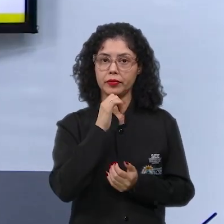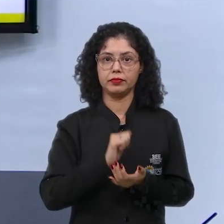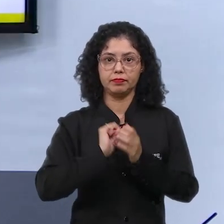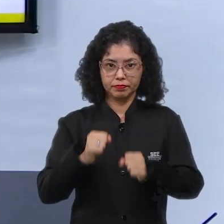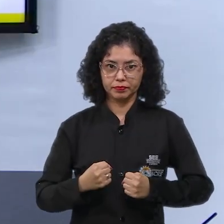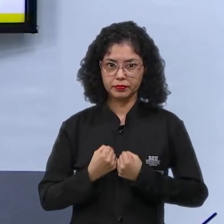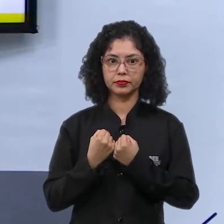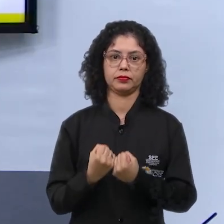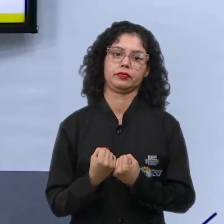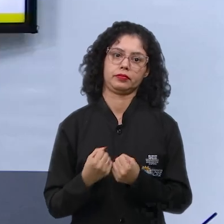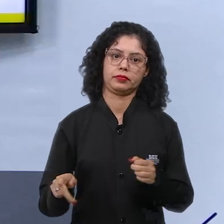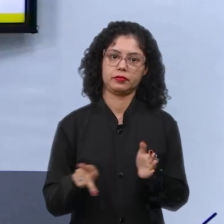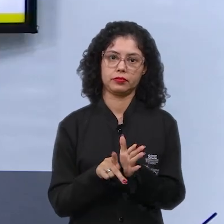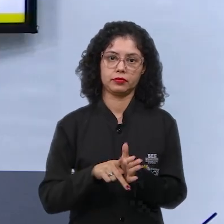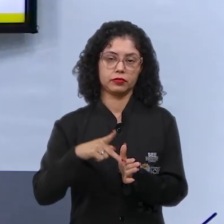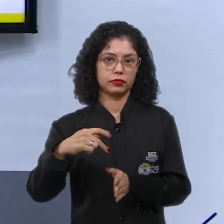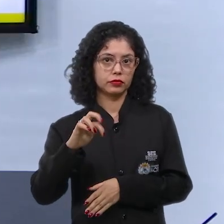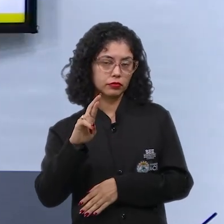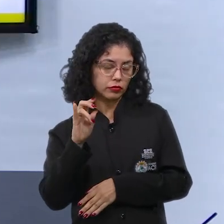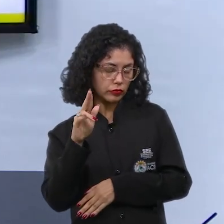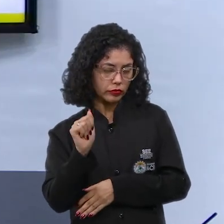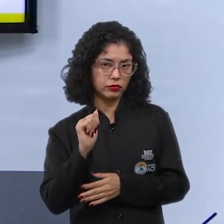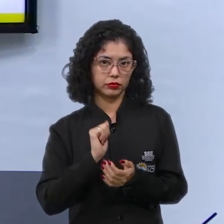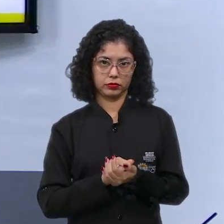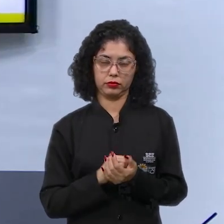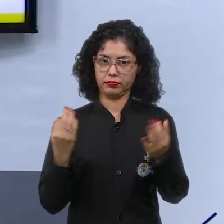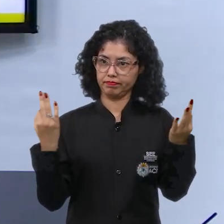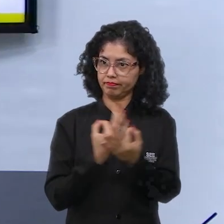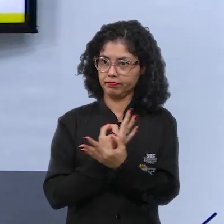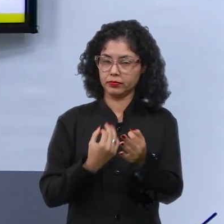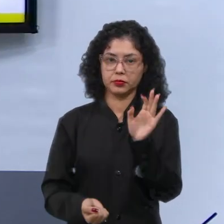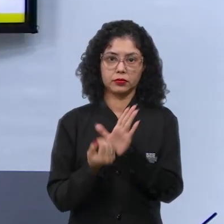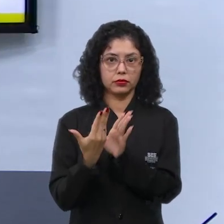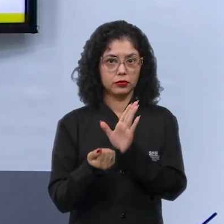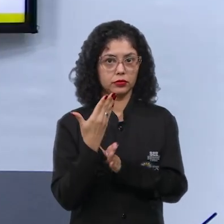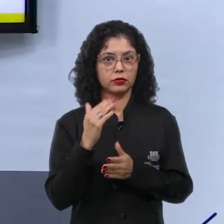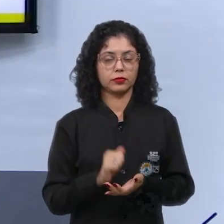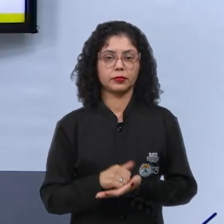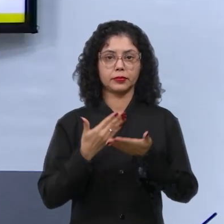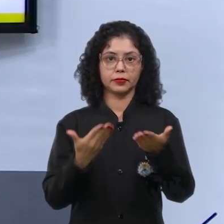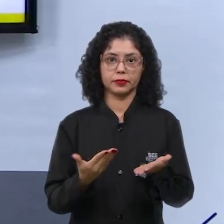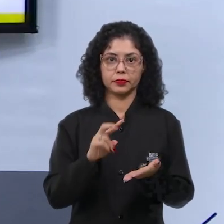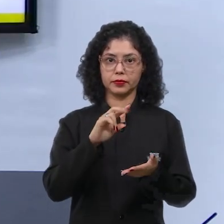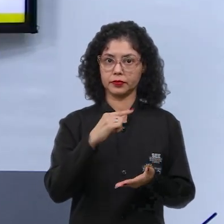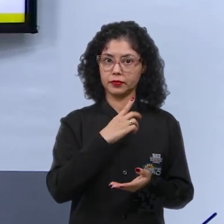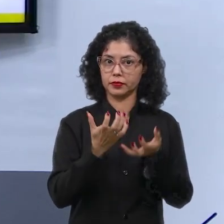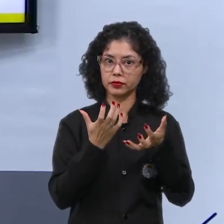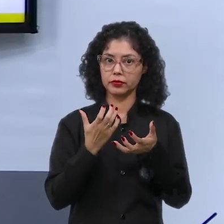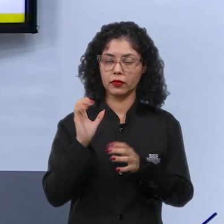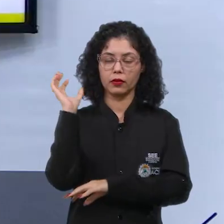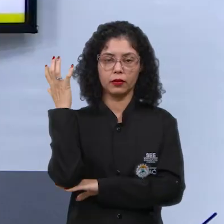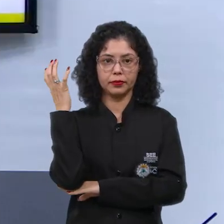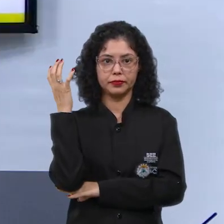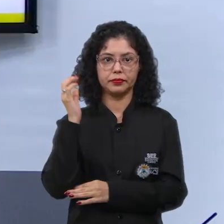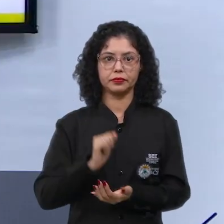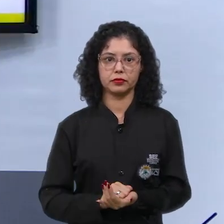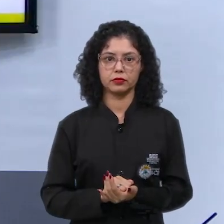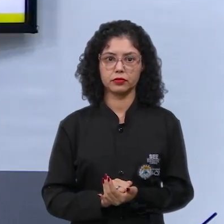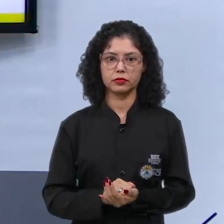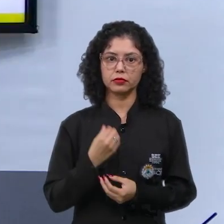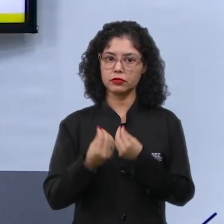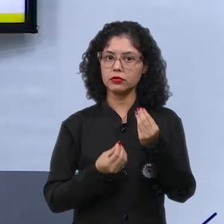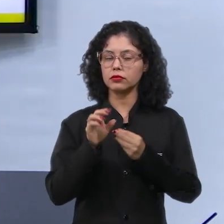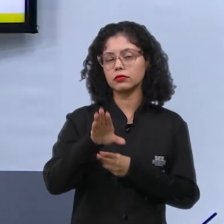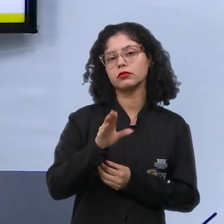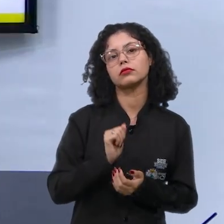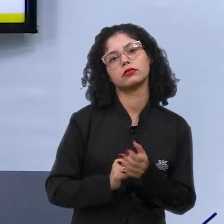resistente a pragas, ótimas produções, então ele vai querer aquela planta. Com isso,